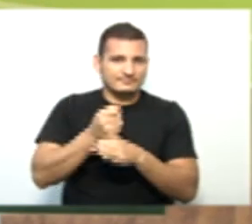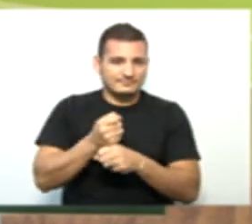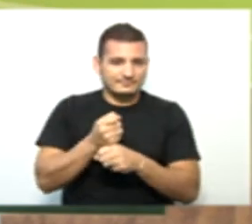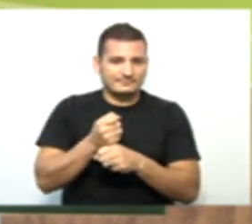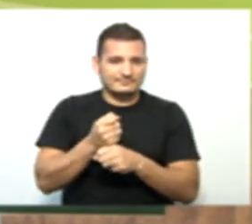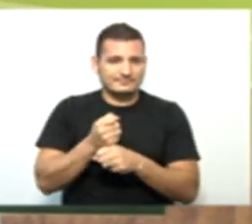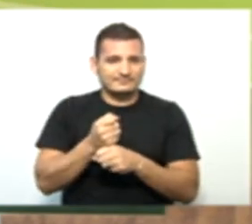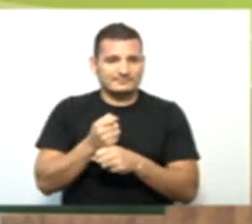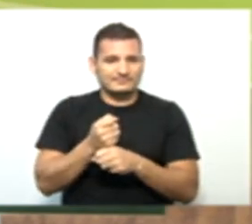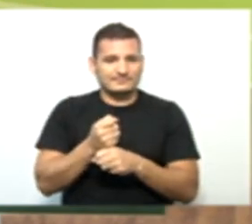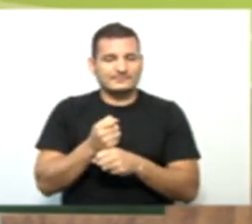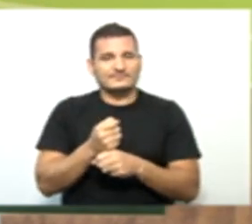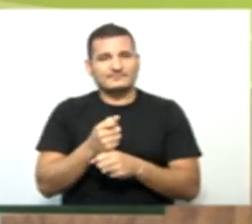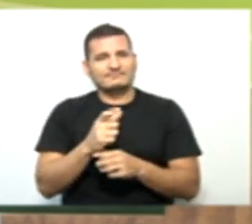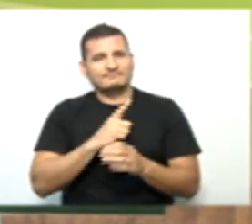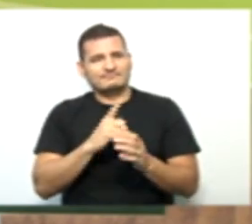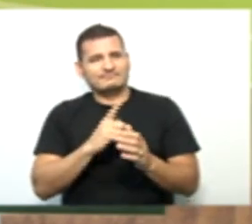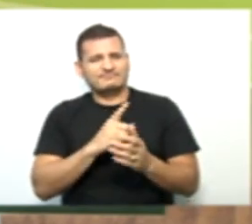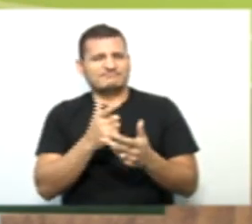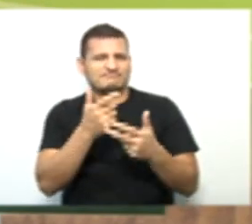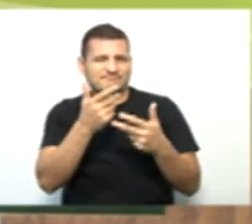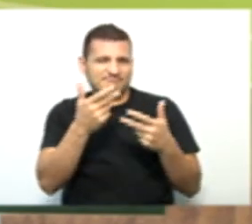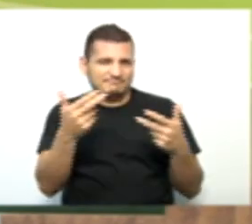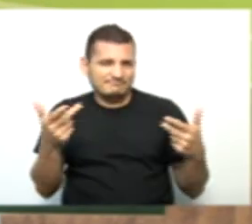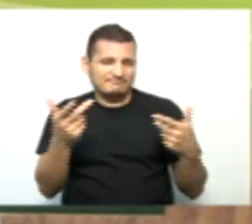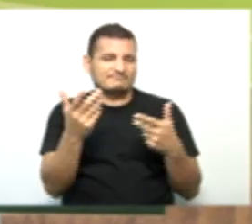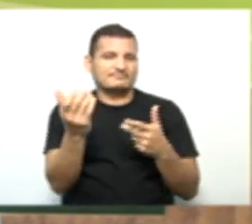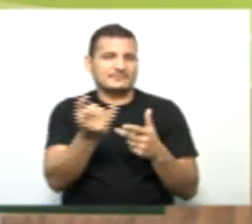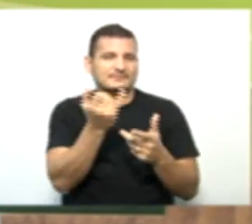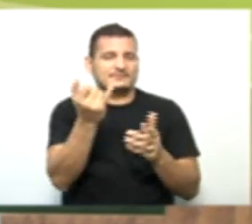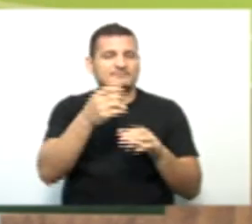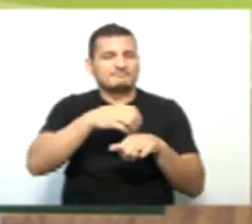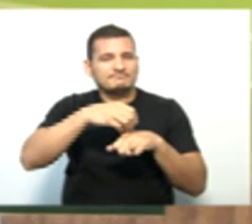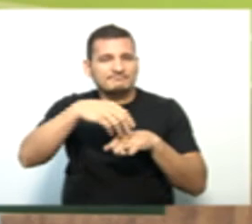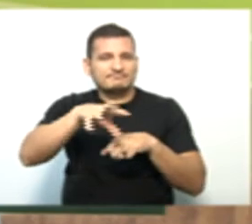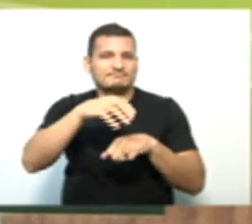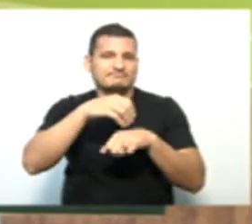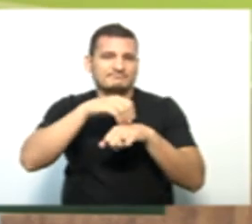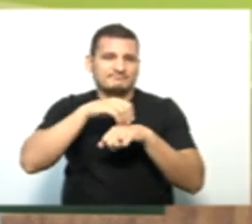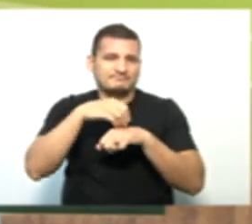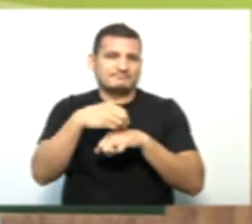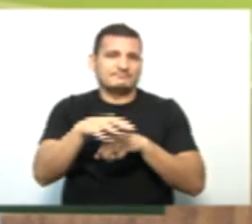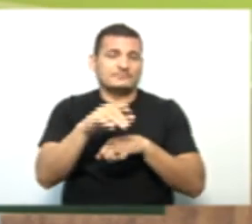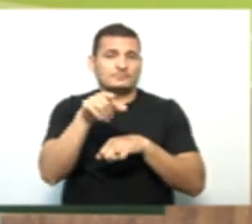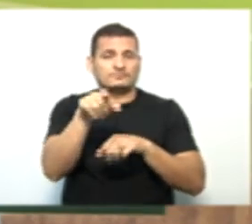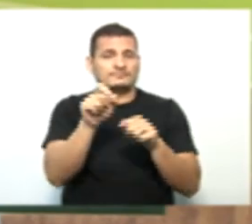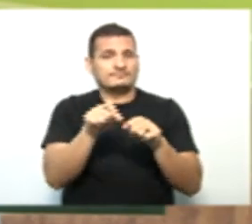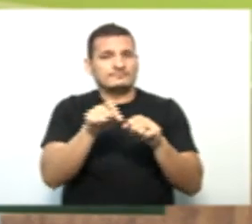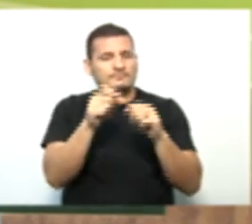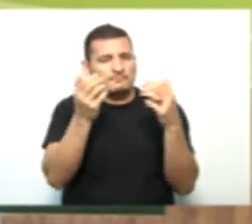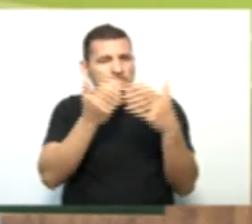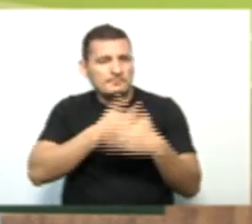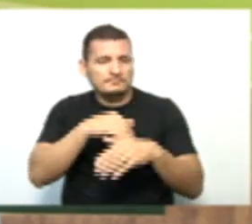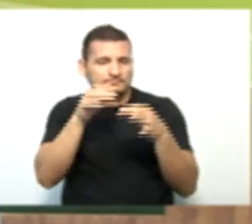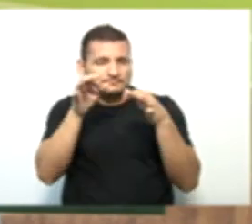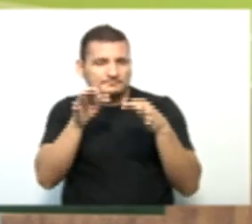E tem muita coisa importante aí para ser passado para vocês fazerem a prova direitinho,